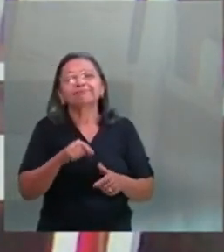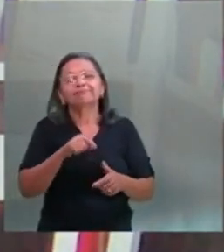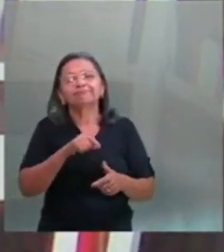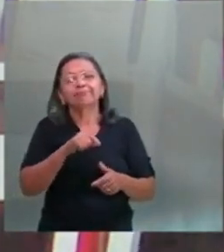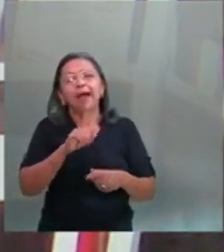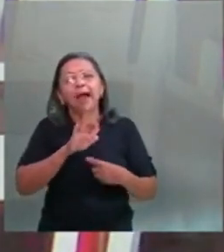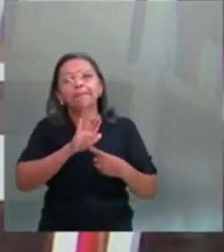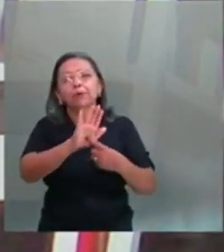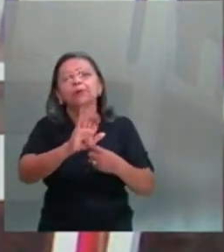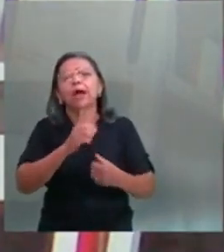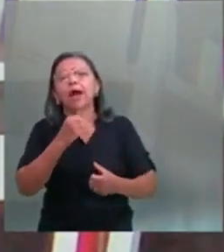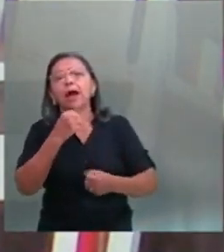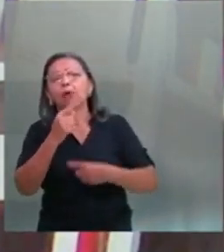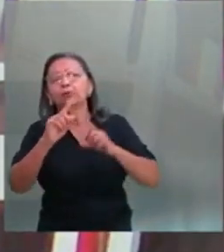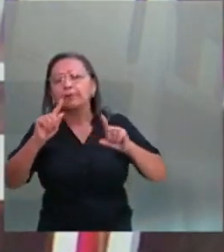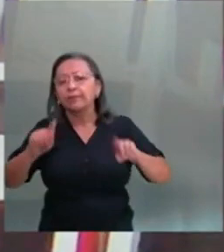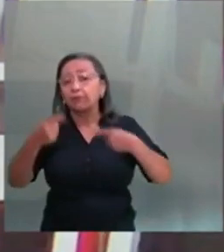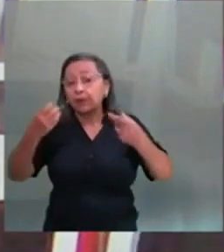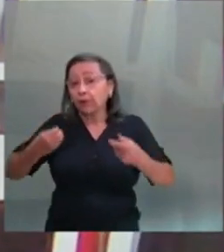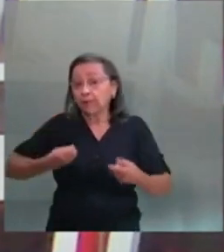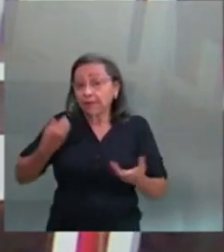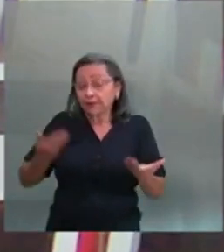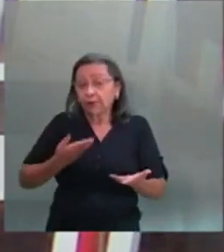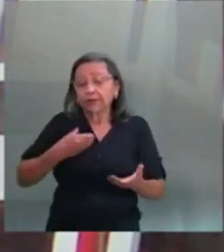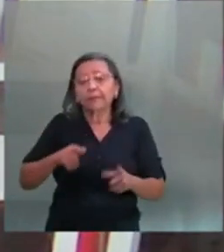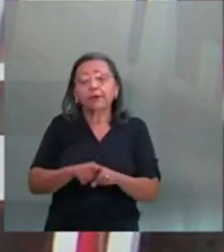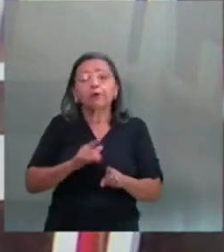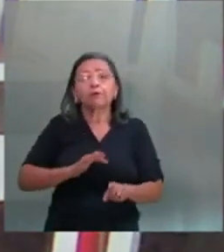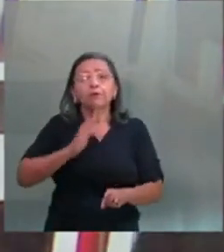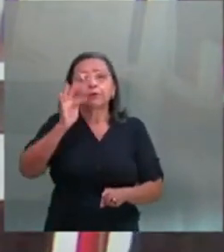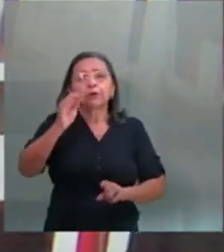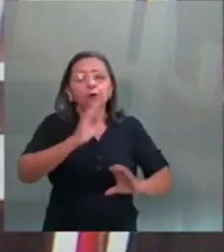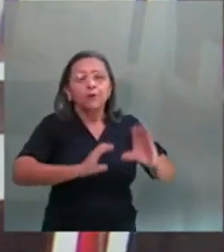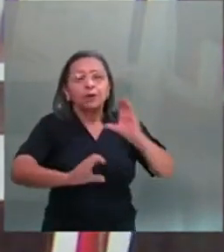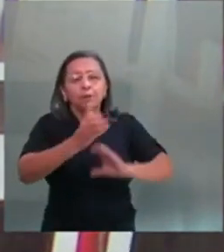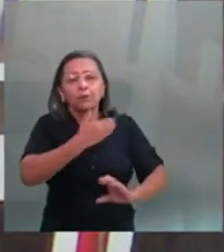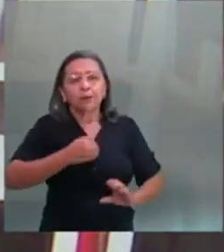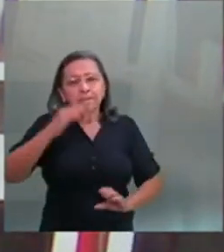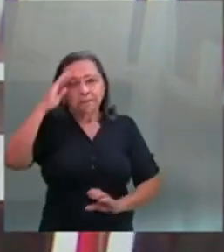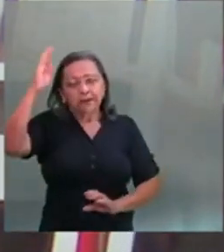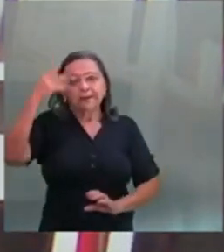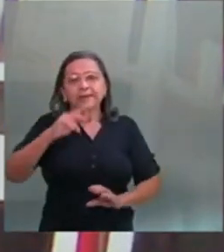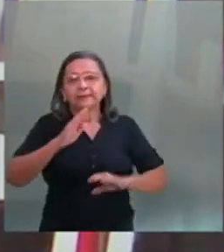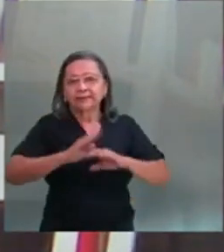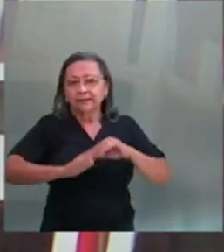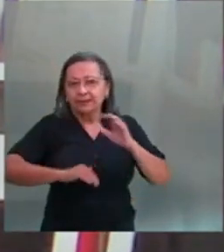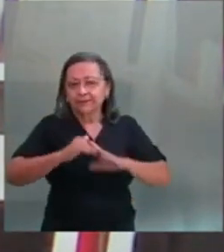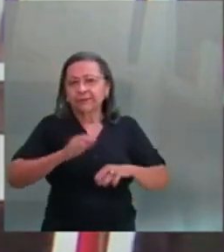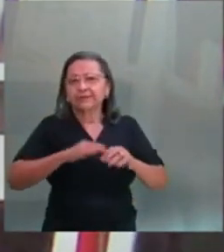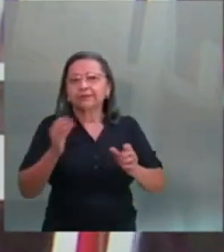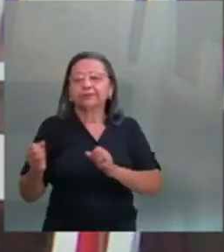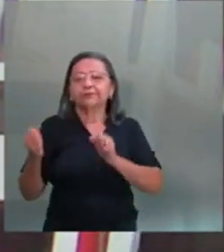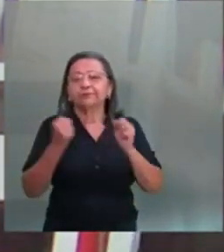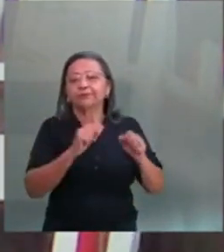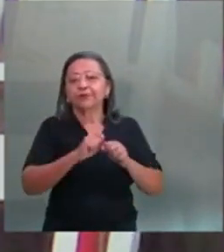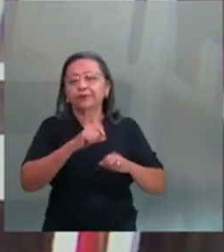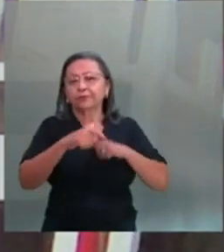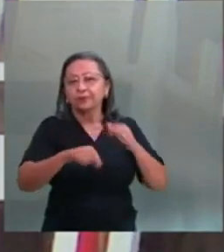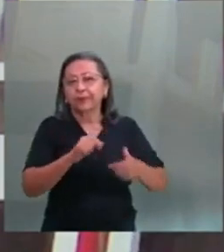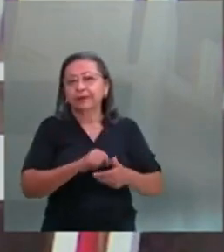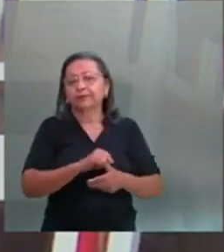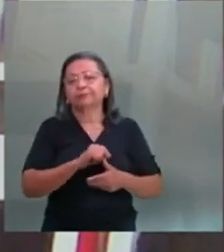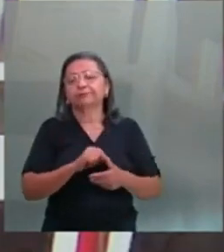para o presente e para o futuro da comunicação pública, em especial das ações que têm sido desenvolvidas no Poder Legislativo. É